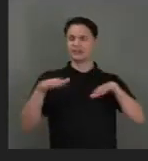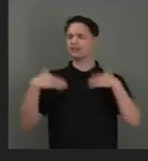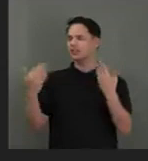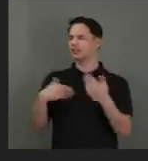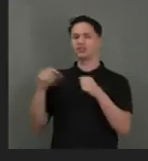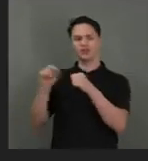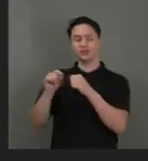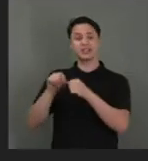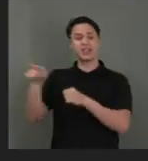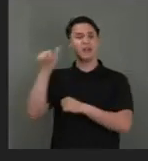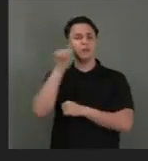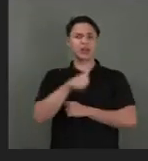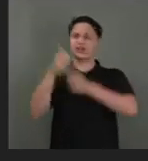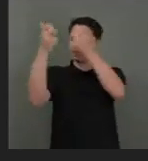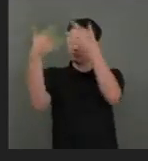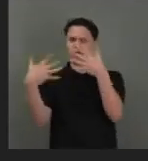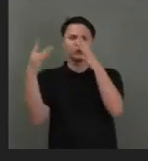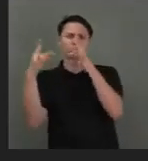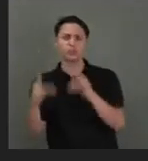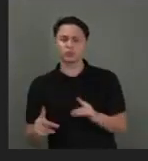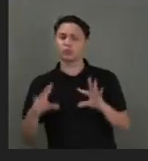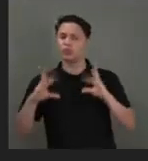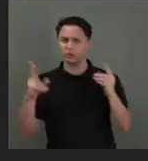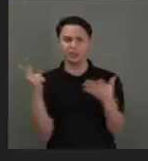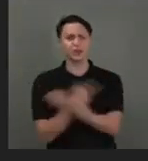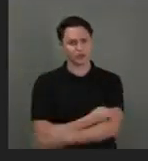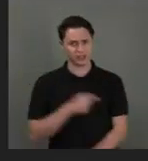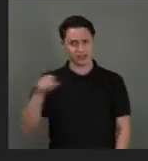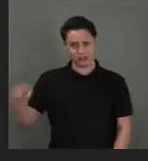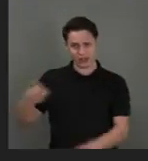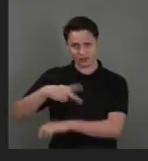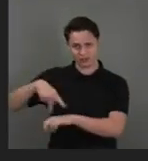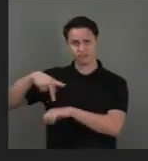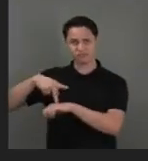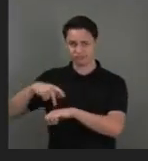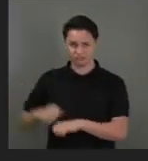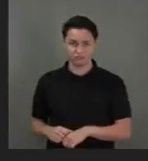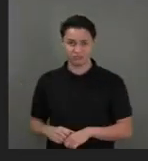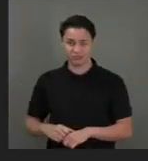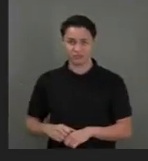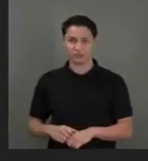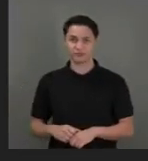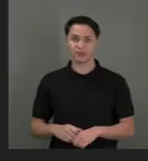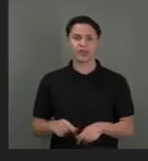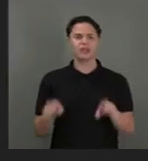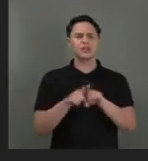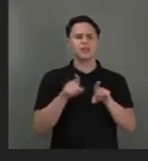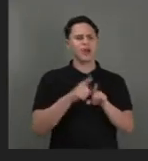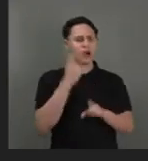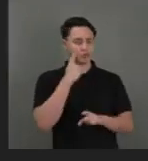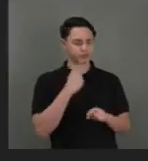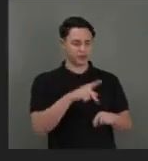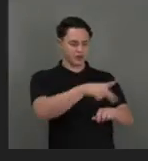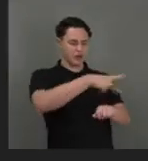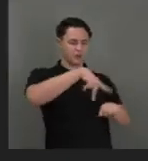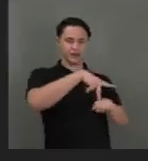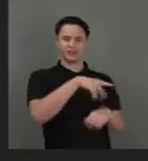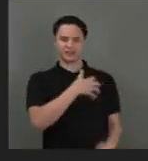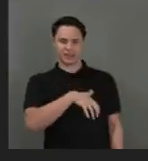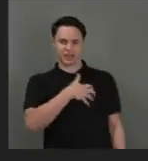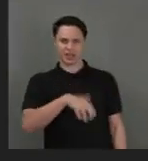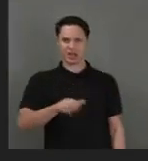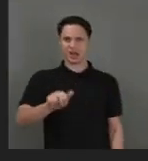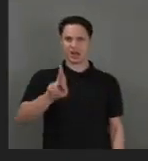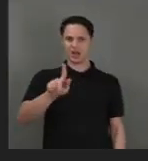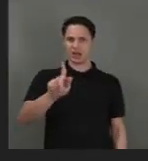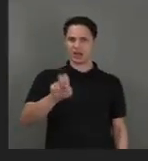não podemos esquecer do que está sendo feito em relação à Argentina, outro país vizinho que vive uma profunda